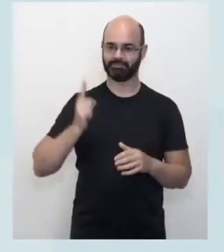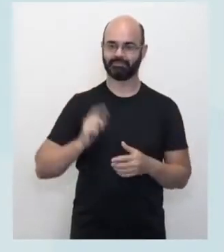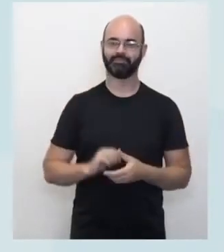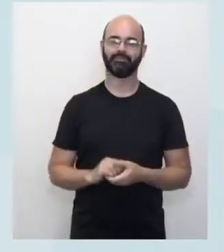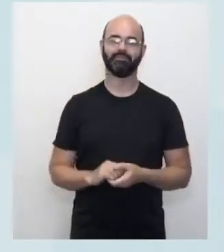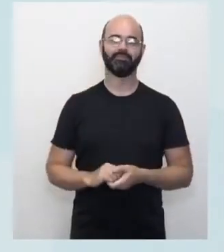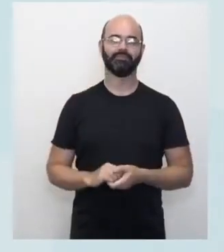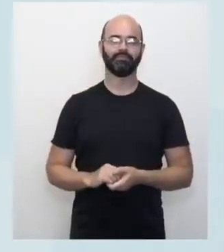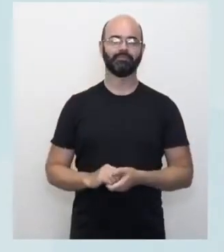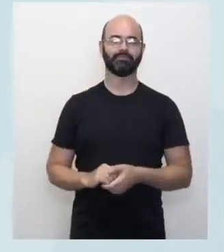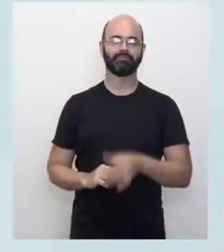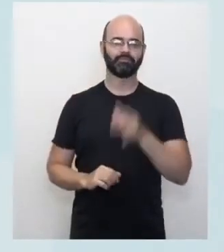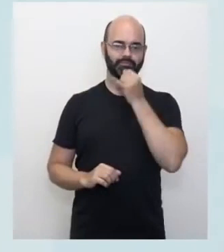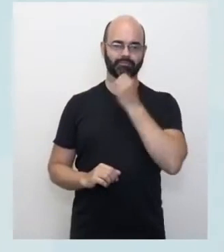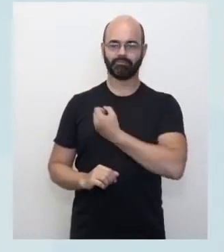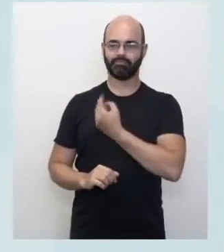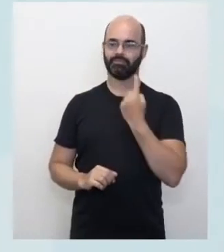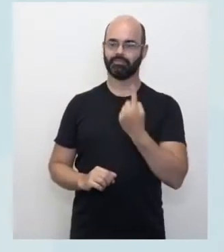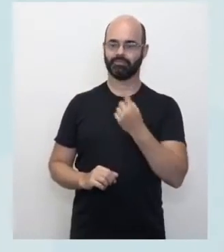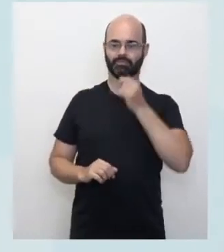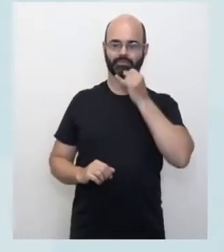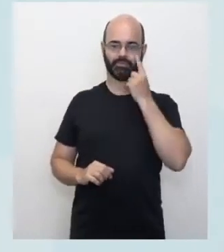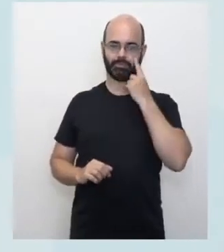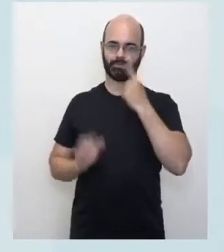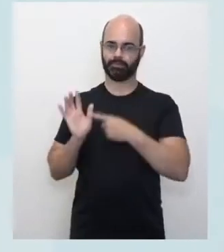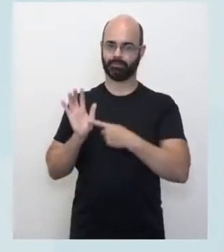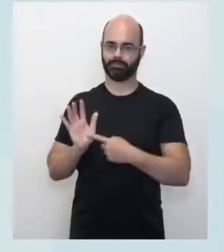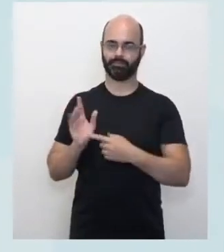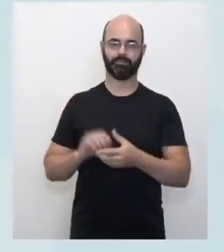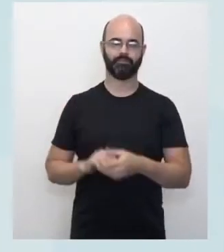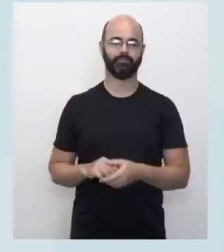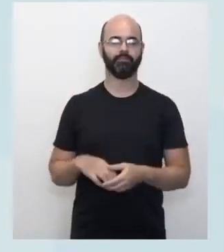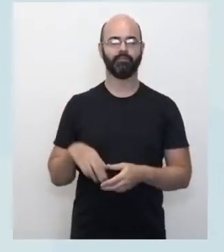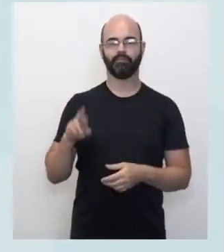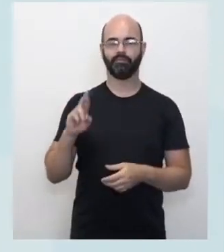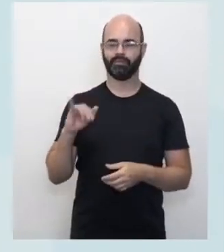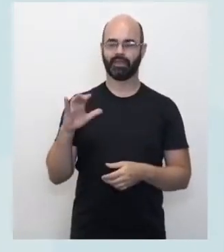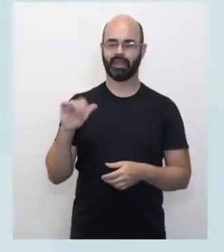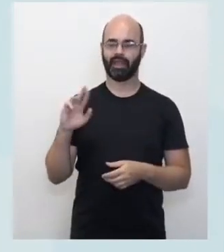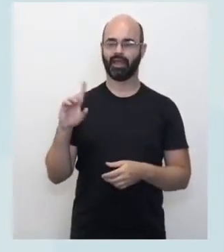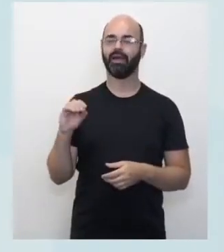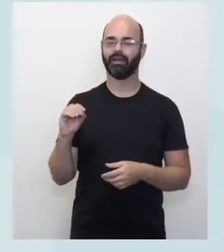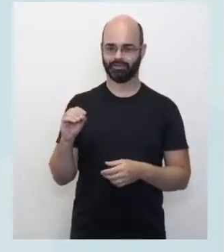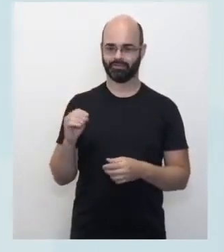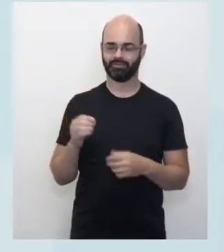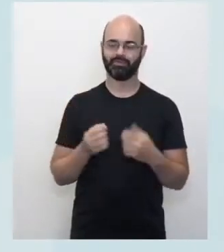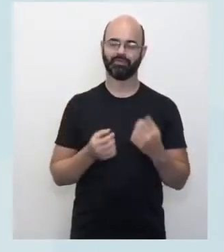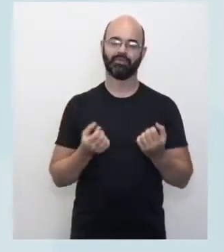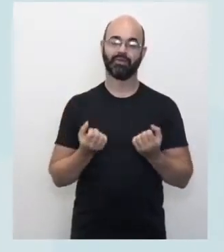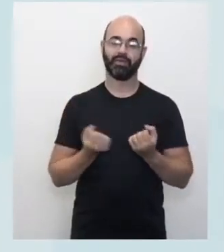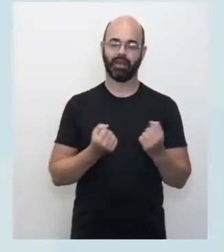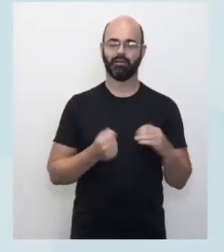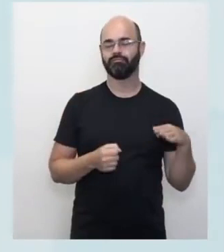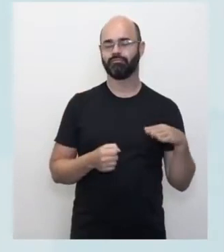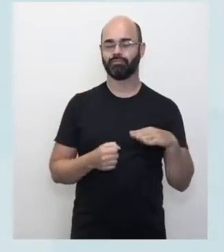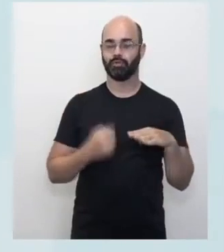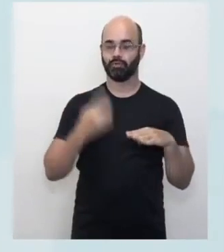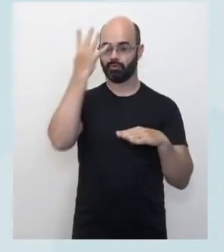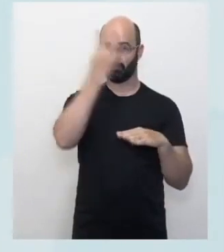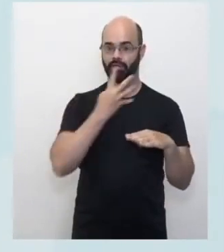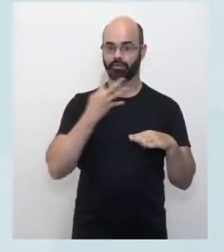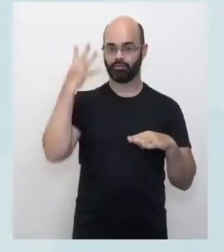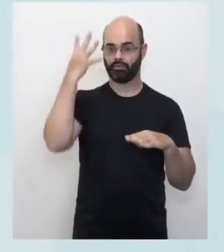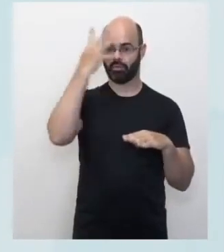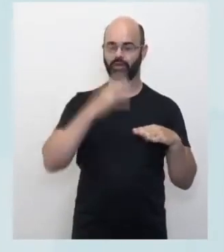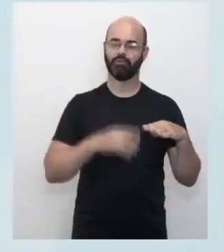1. Então, esse exemplo 1 fala o seguinte. Ricardo viajou de carro por 4 horas. 4 horas é o